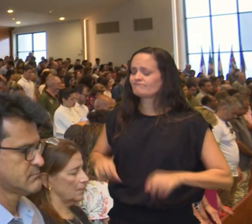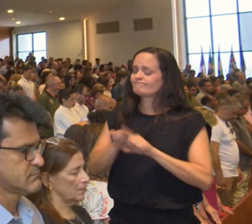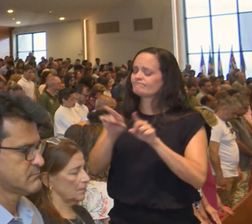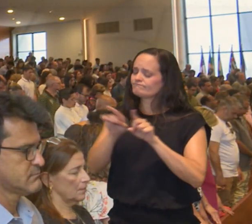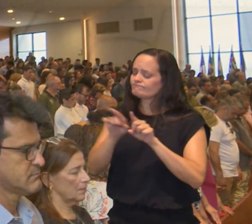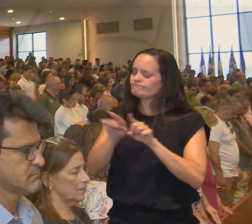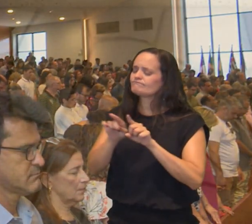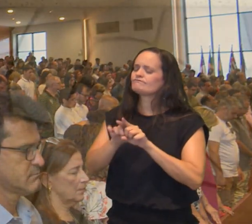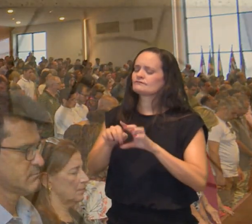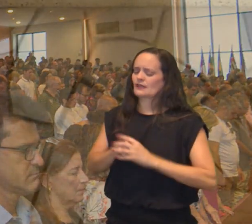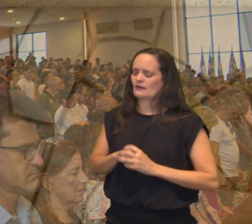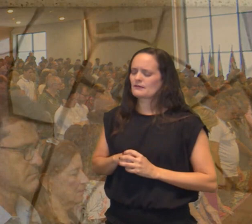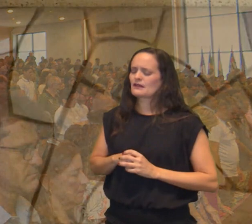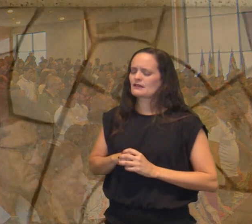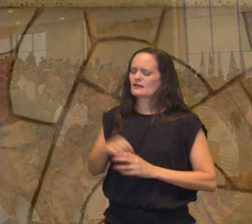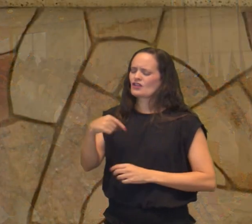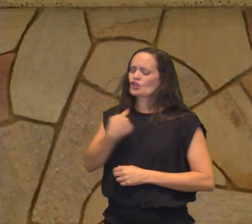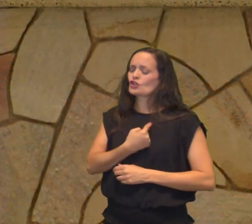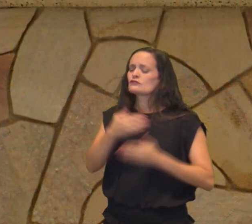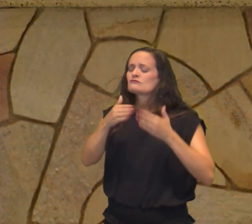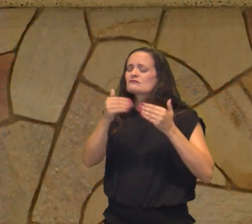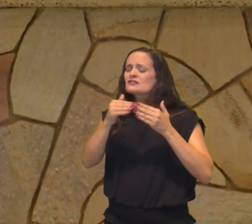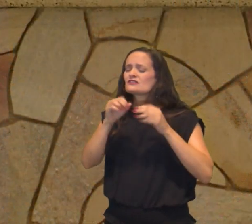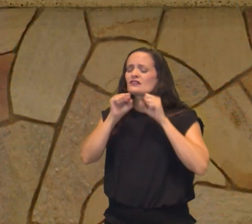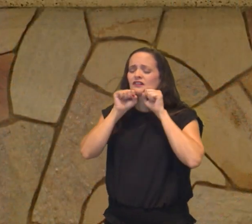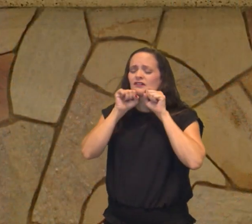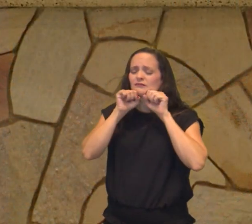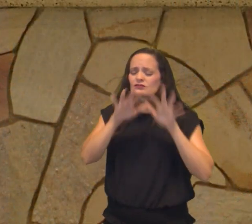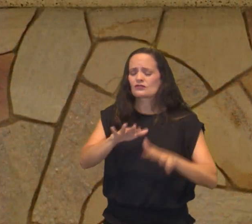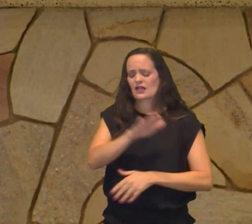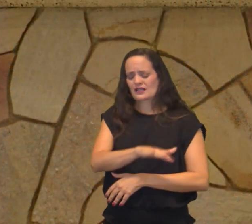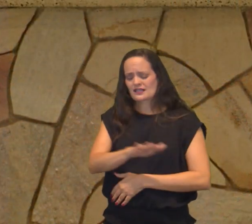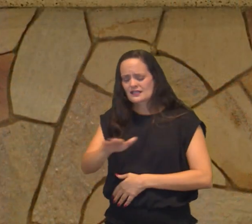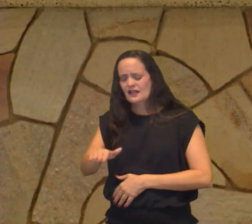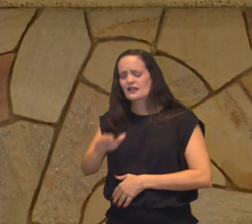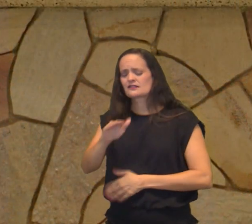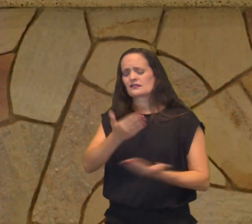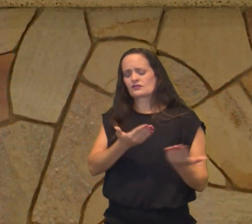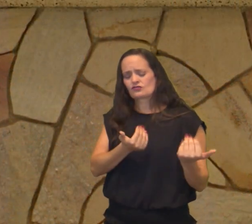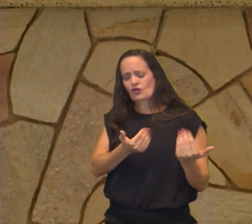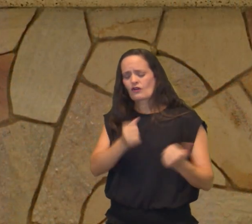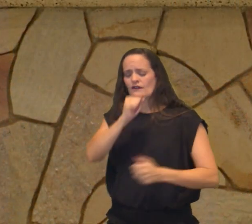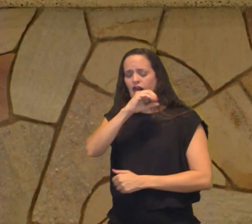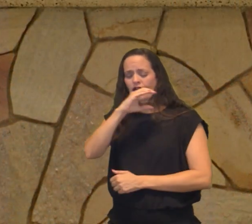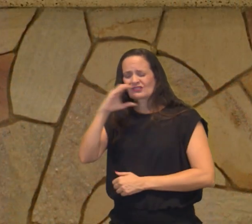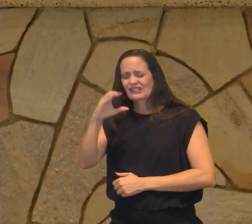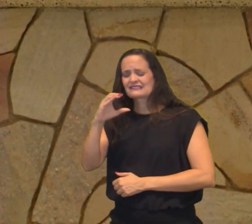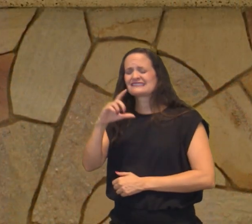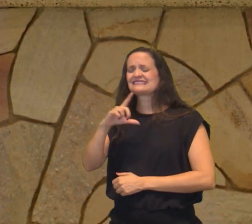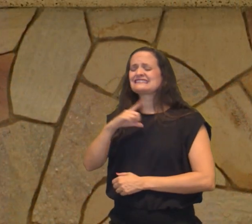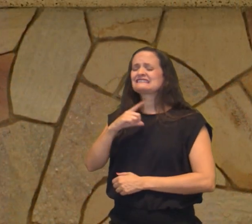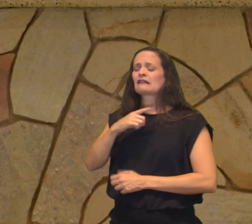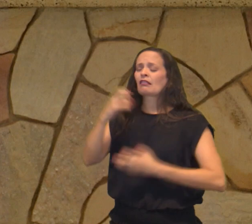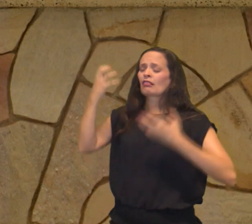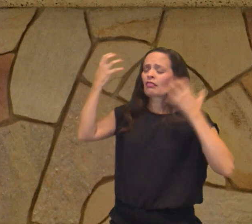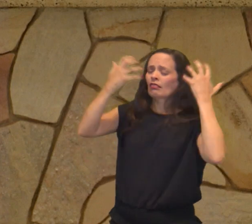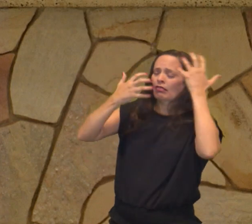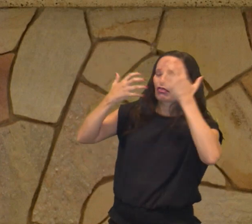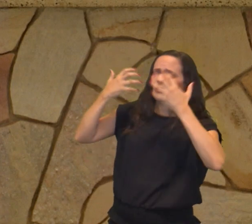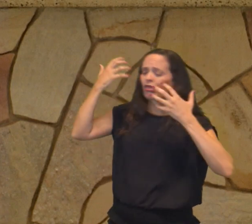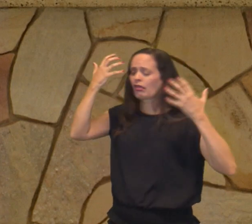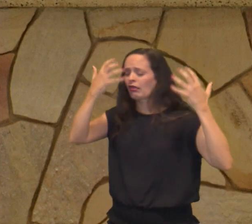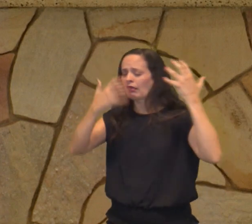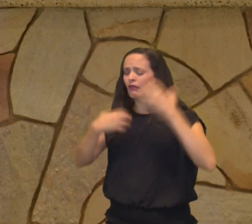nós oramos pelas nossas crianças, os nossos adolescentes, os jovens, ó Deus, que estão com seus dilemas, com as suas